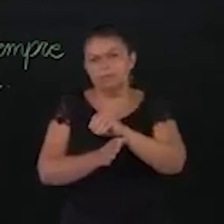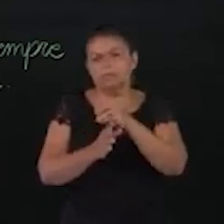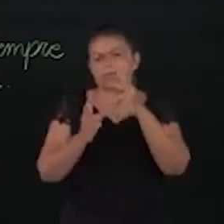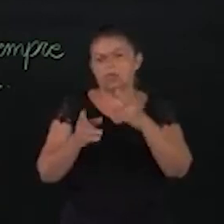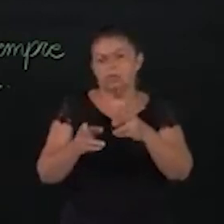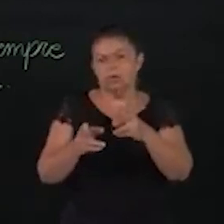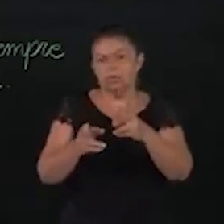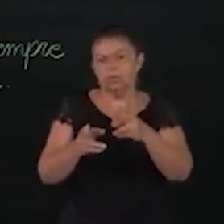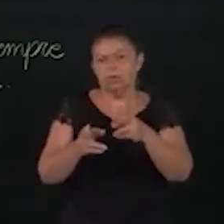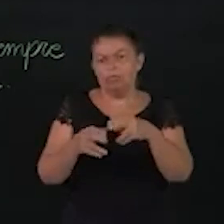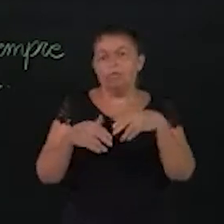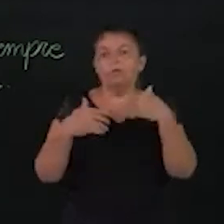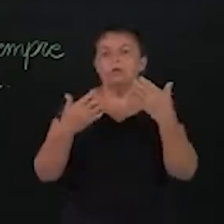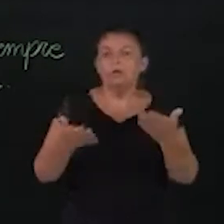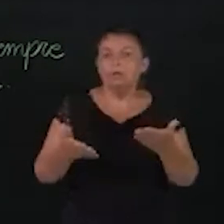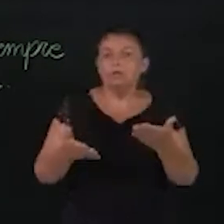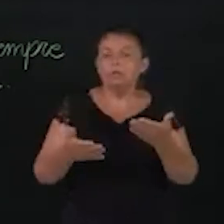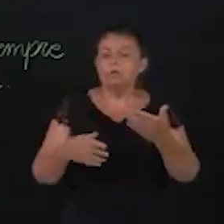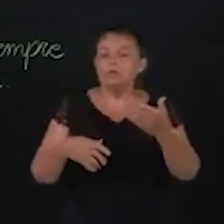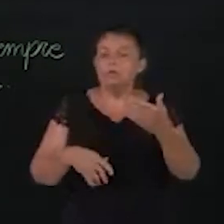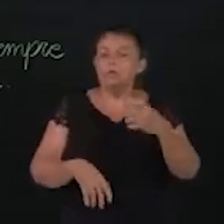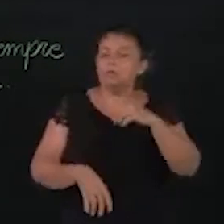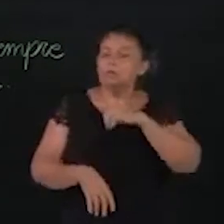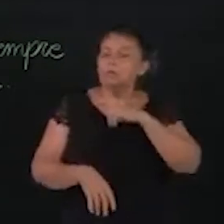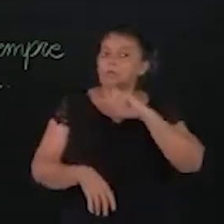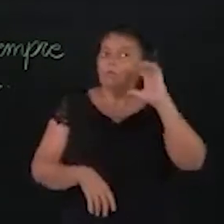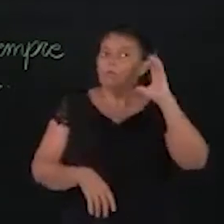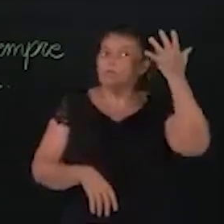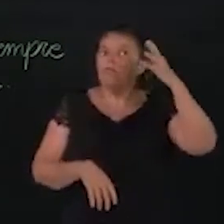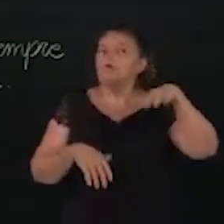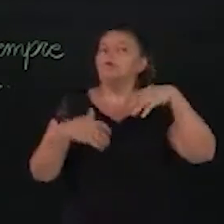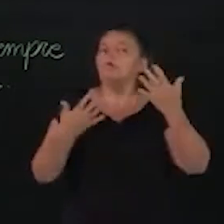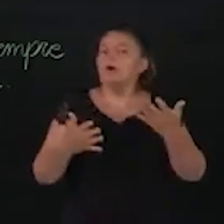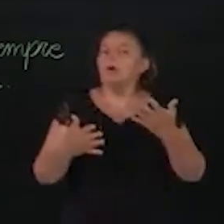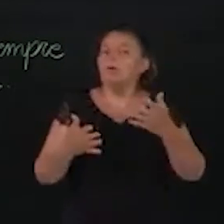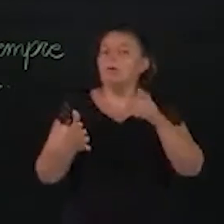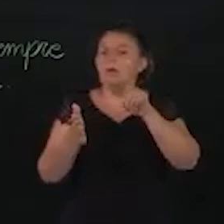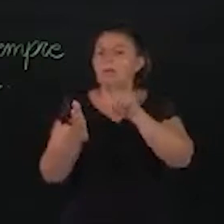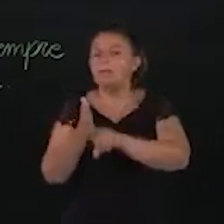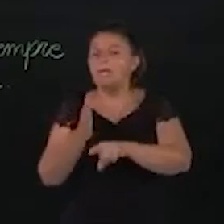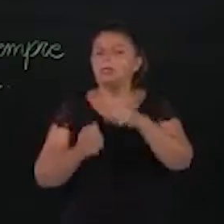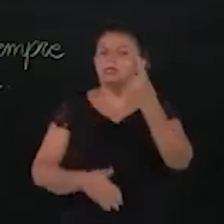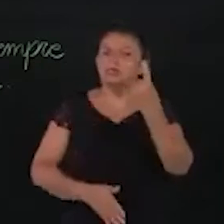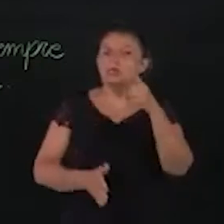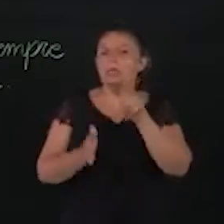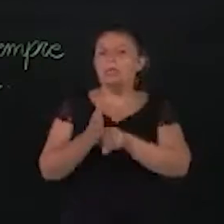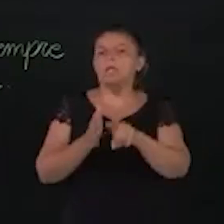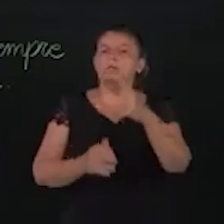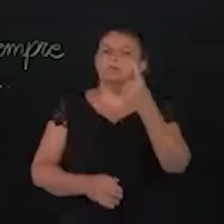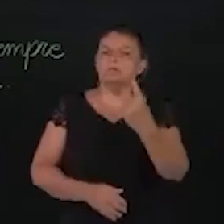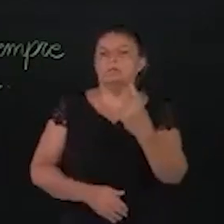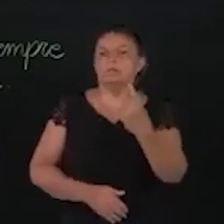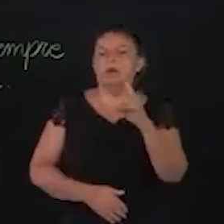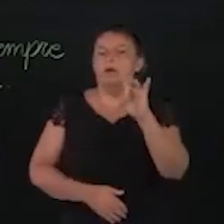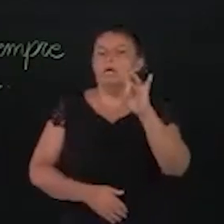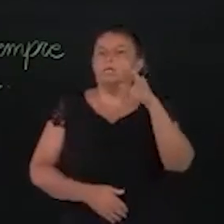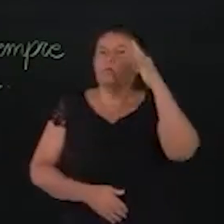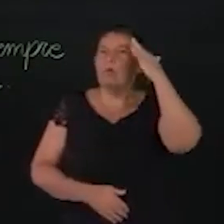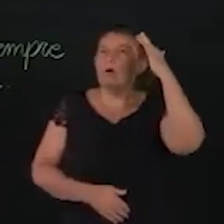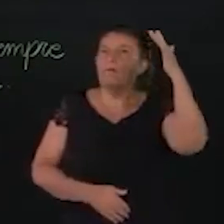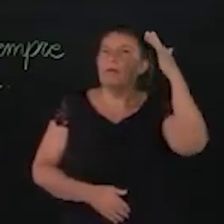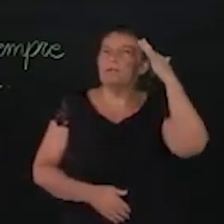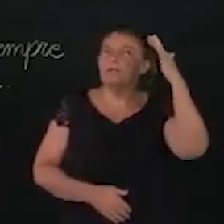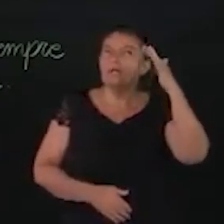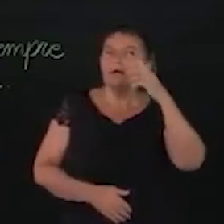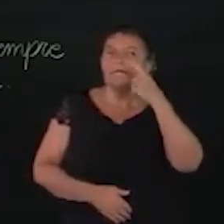se repete. Então a gente tem que resolver que operação? Menos 1, menos 1. Opa, é só